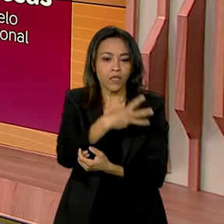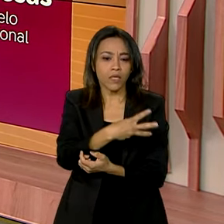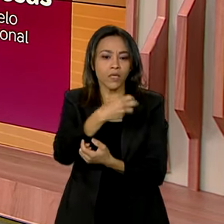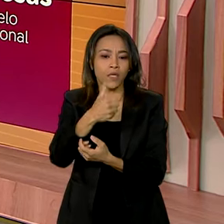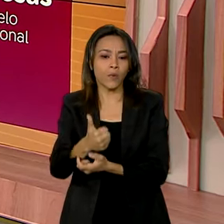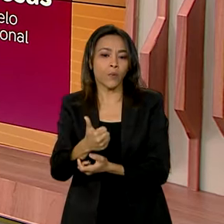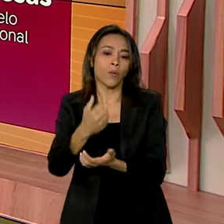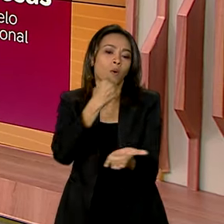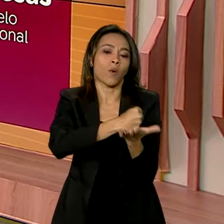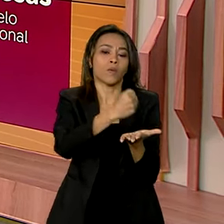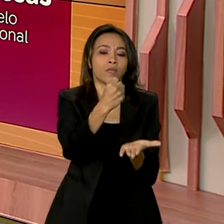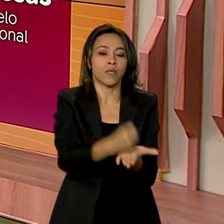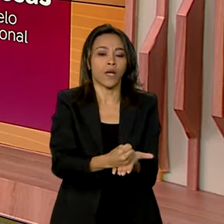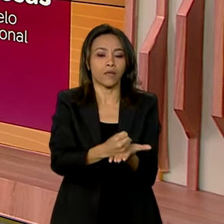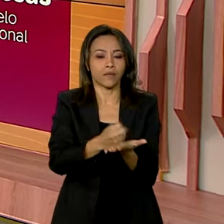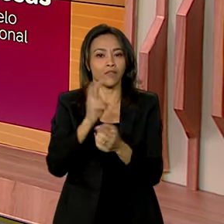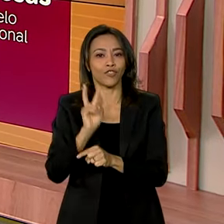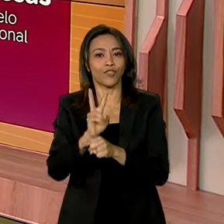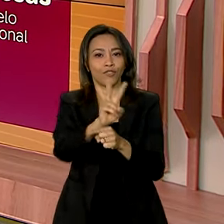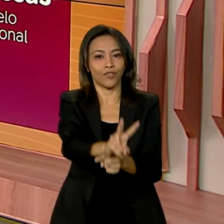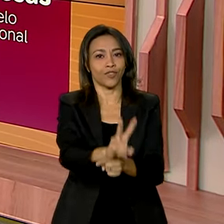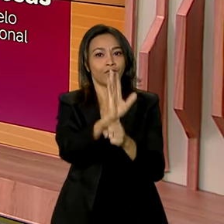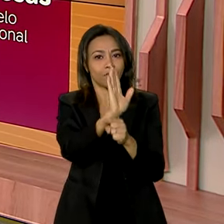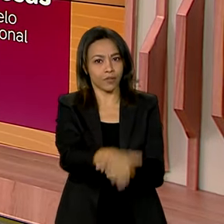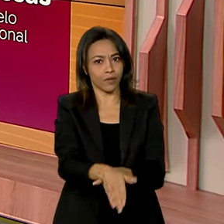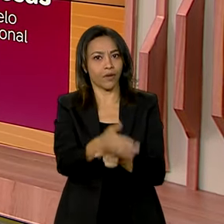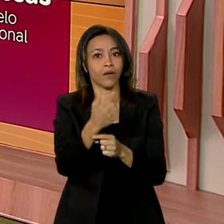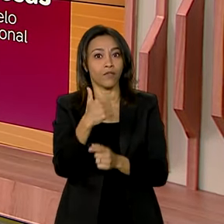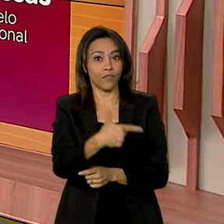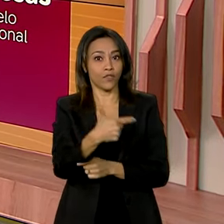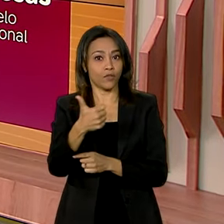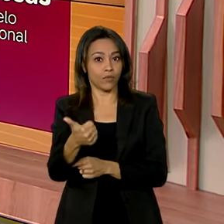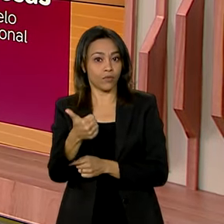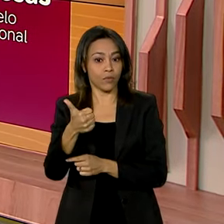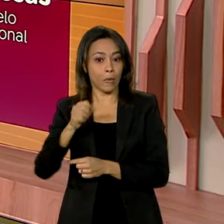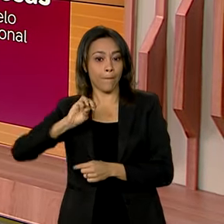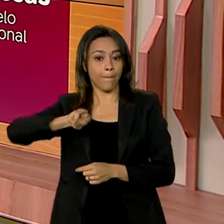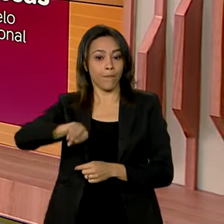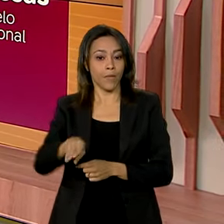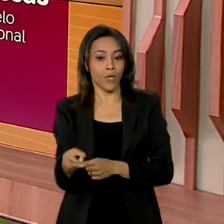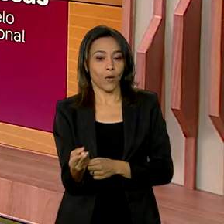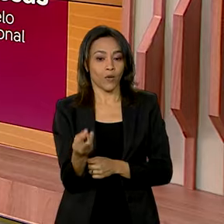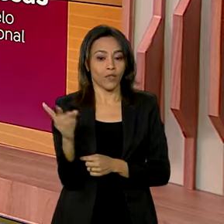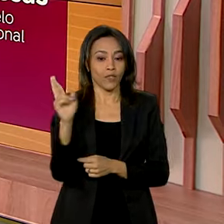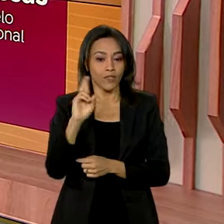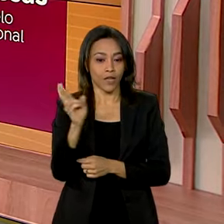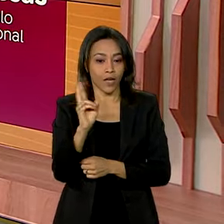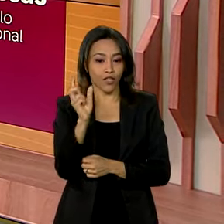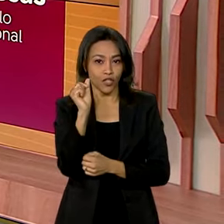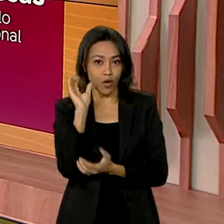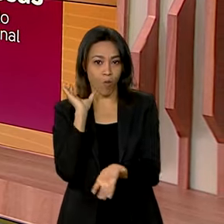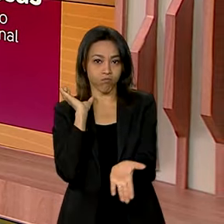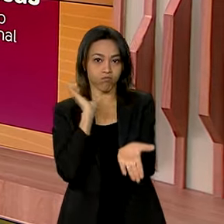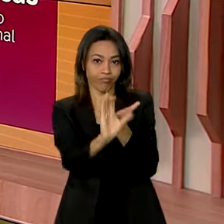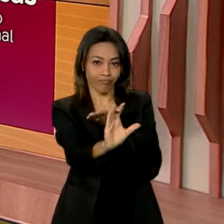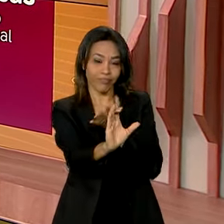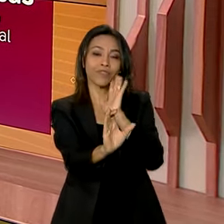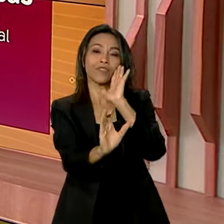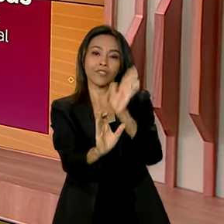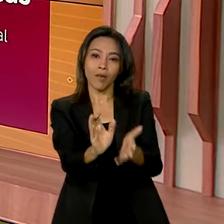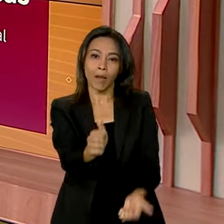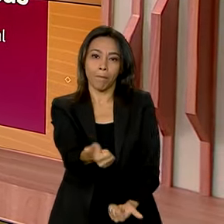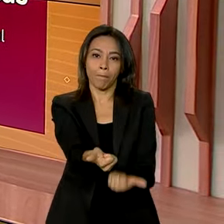empréstimo com o setor do agronegócio. Mais de 21 milhões de reais em créditos foram liberados para